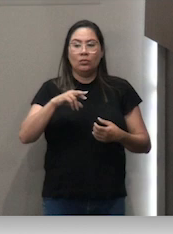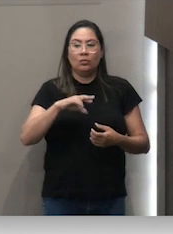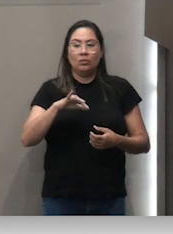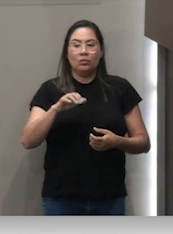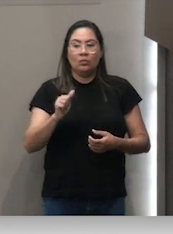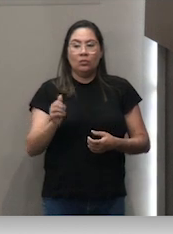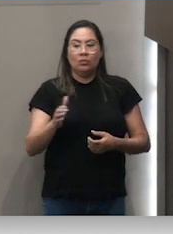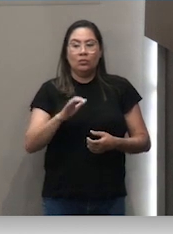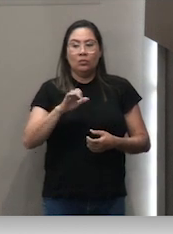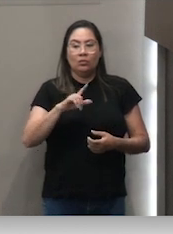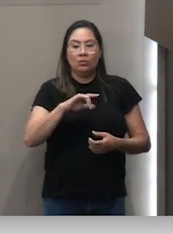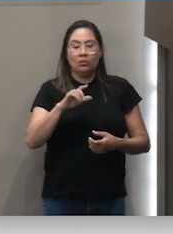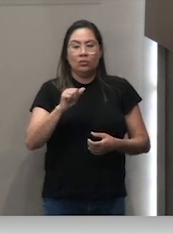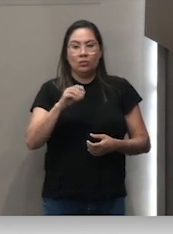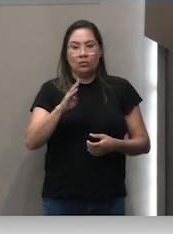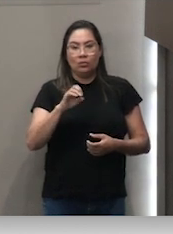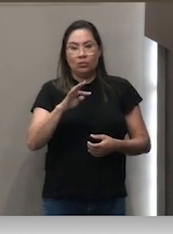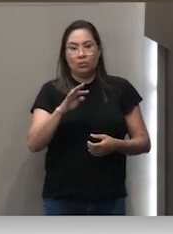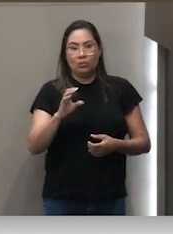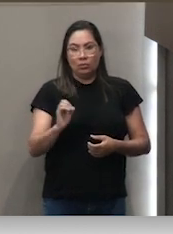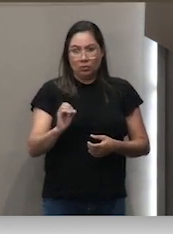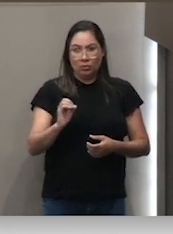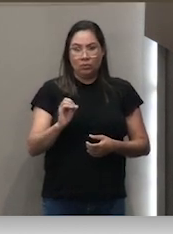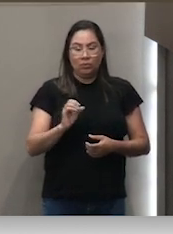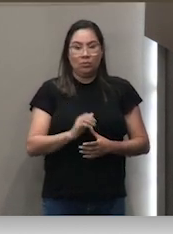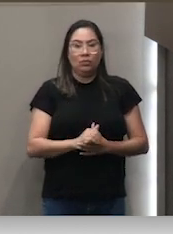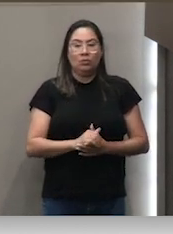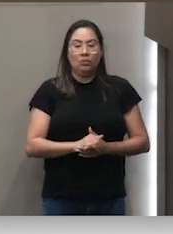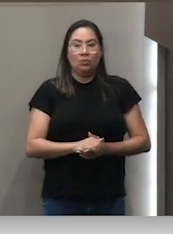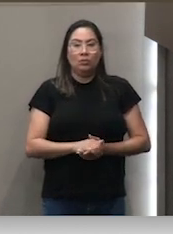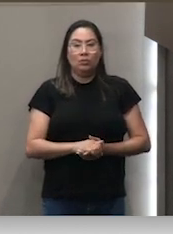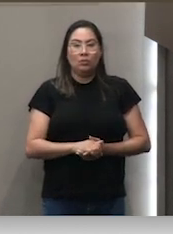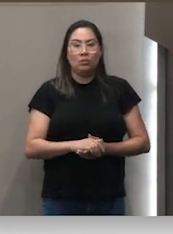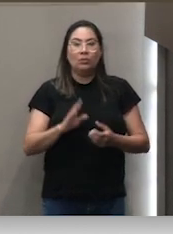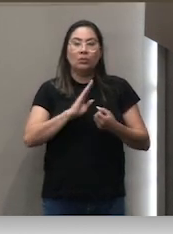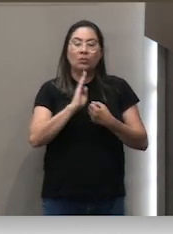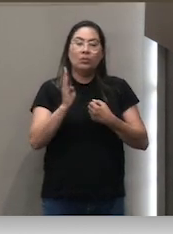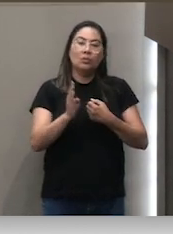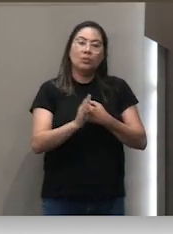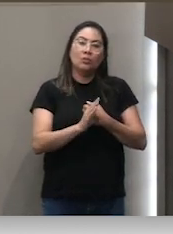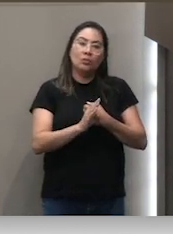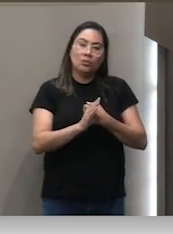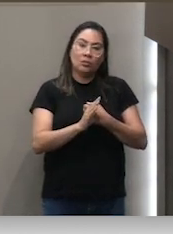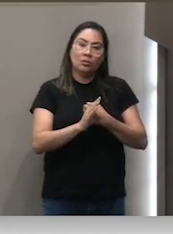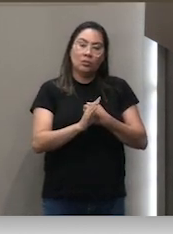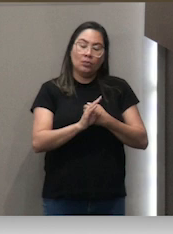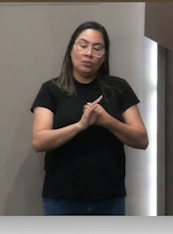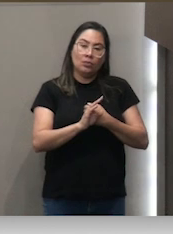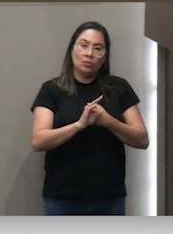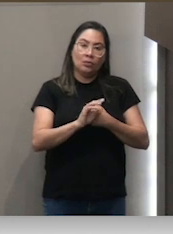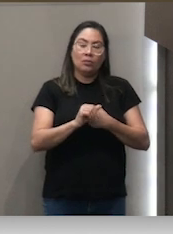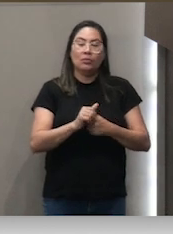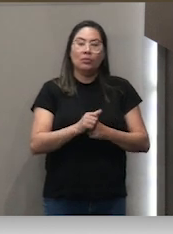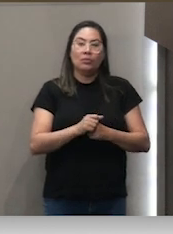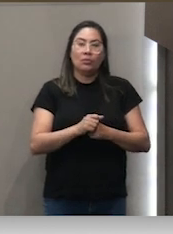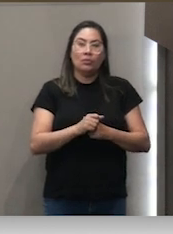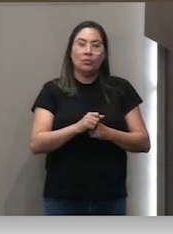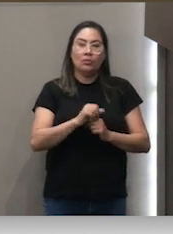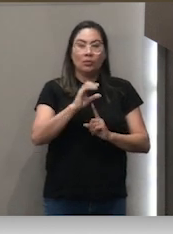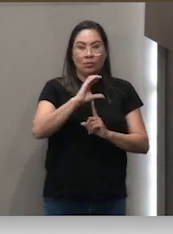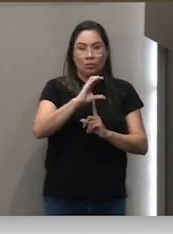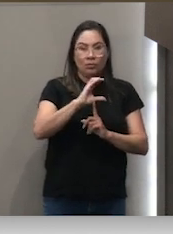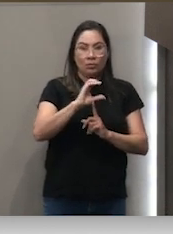Elizabeth, no bairro São Cristóvão, onde fizemos a indicação de emendas impositivas e lá, então, uns locais que